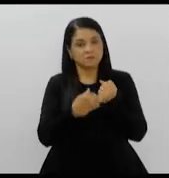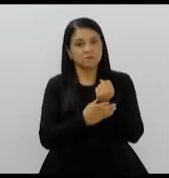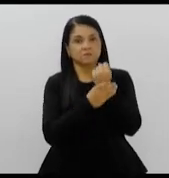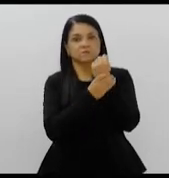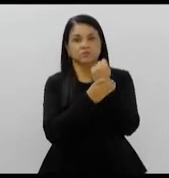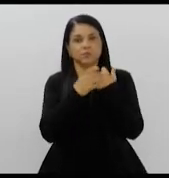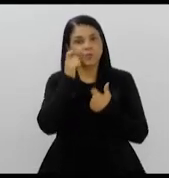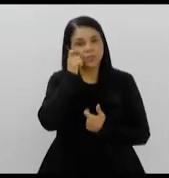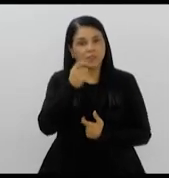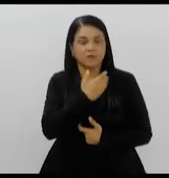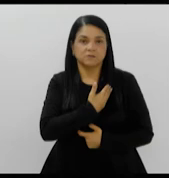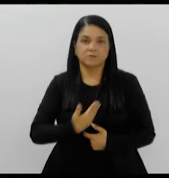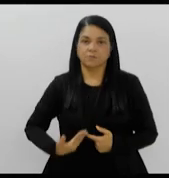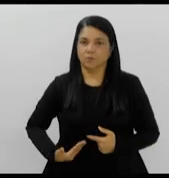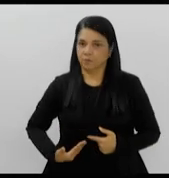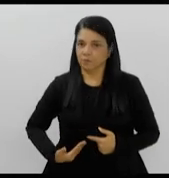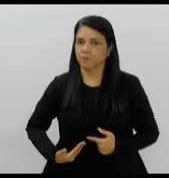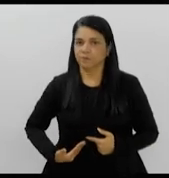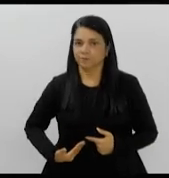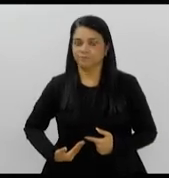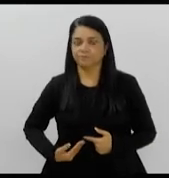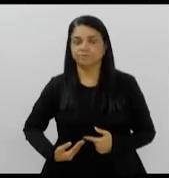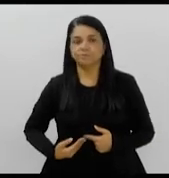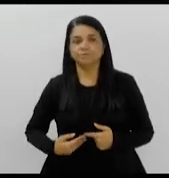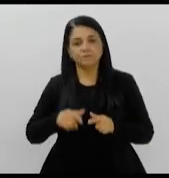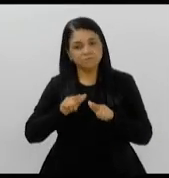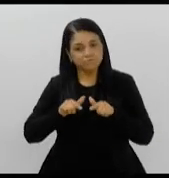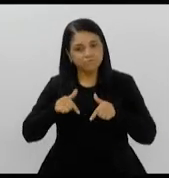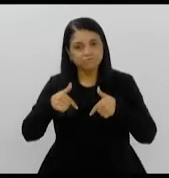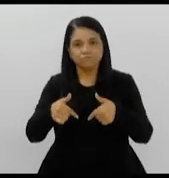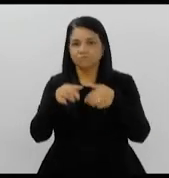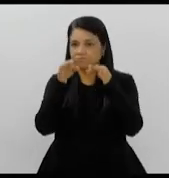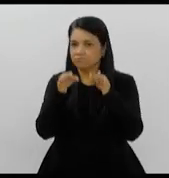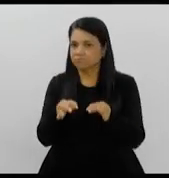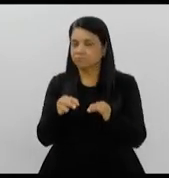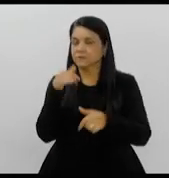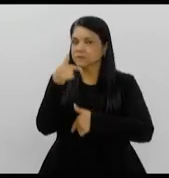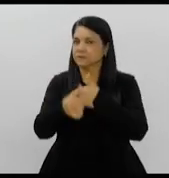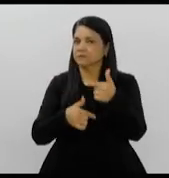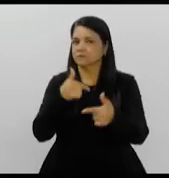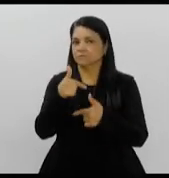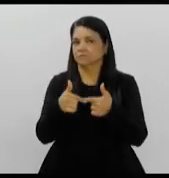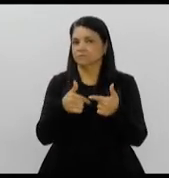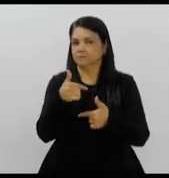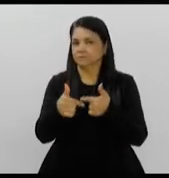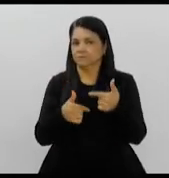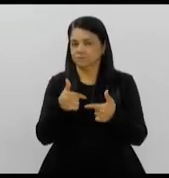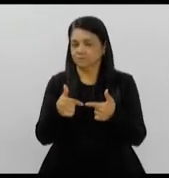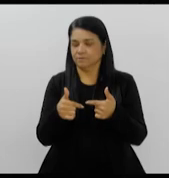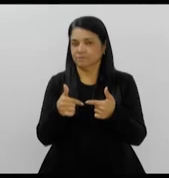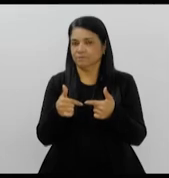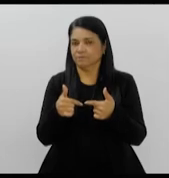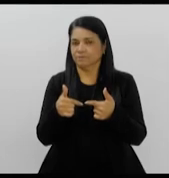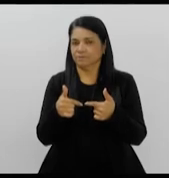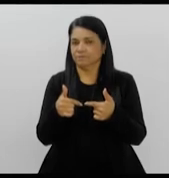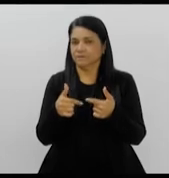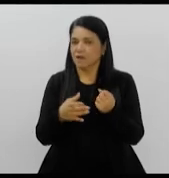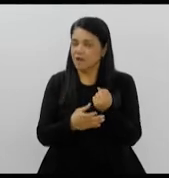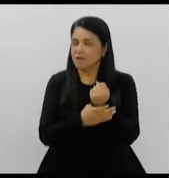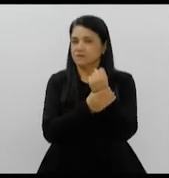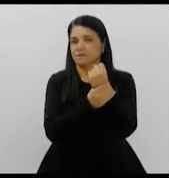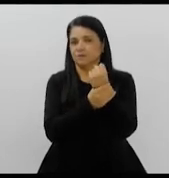público seja preservado e que a eficiência dos serviços prestados seja